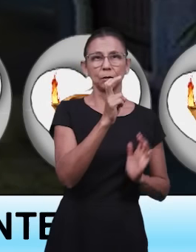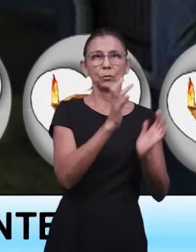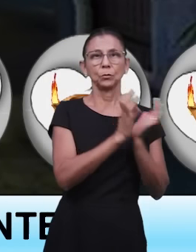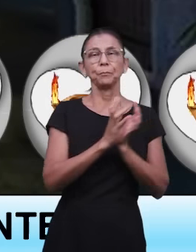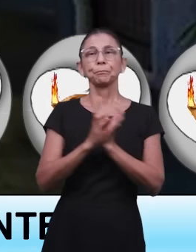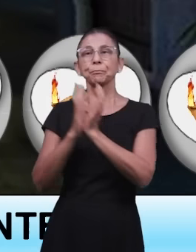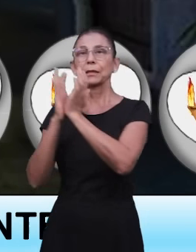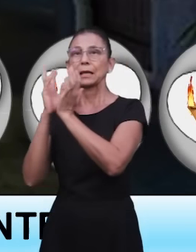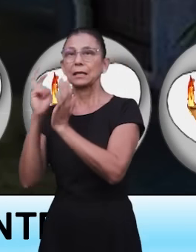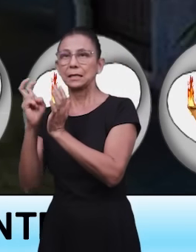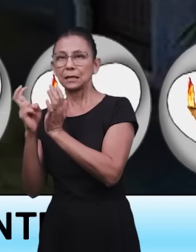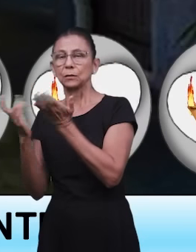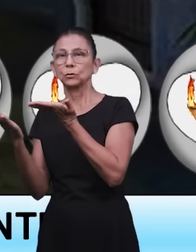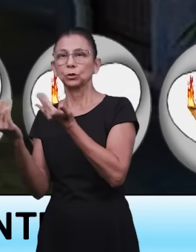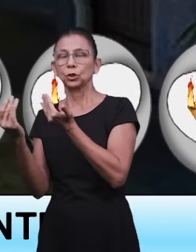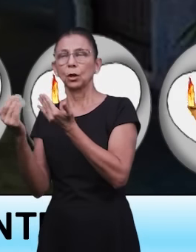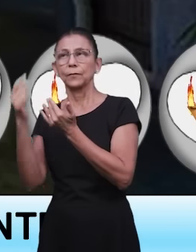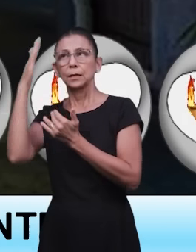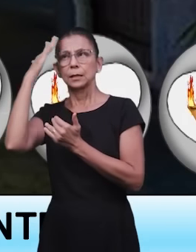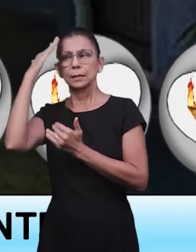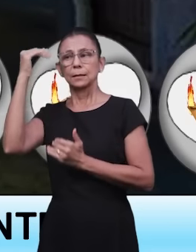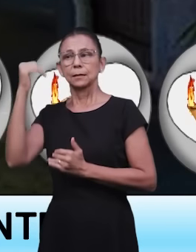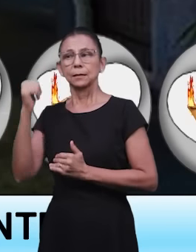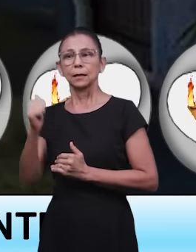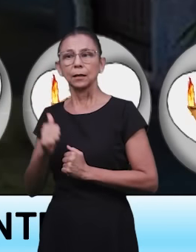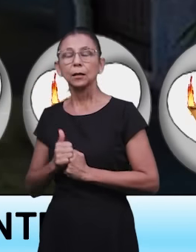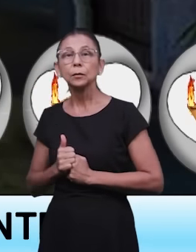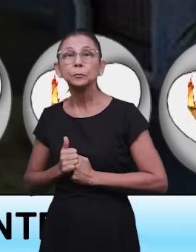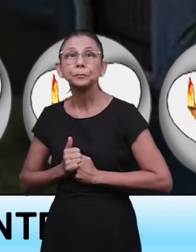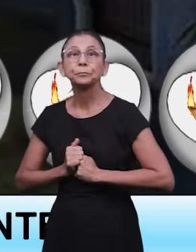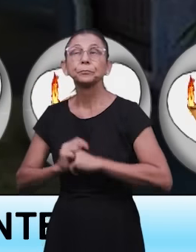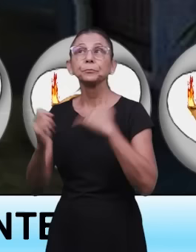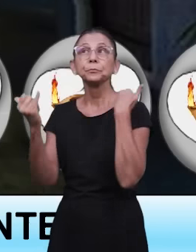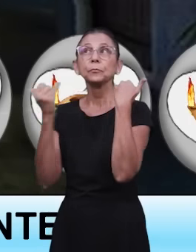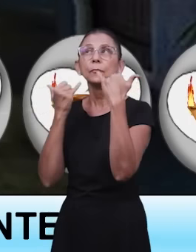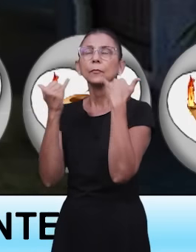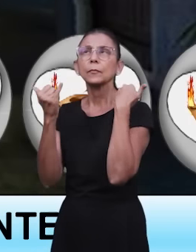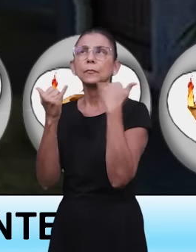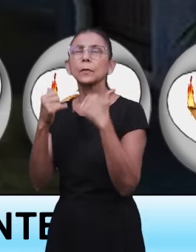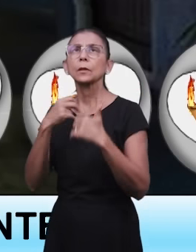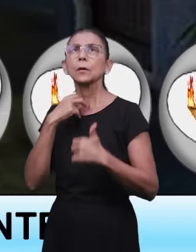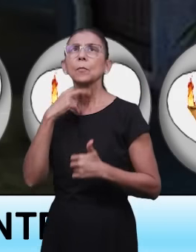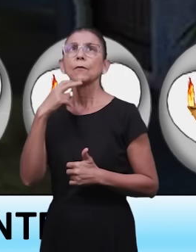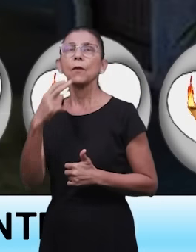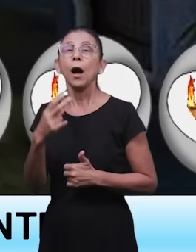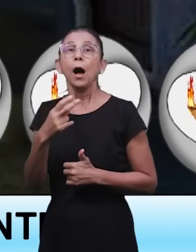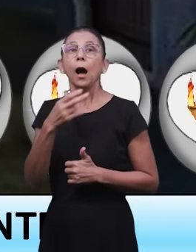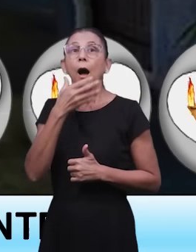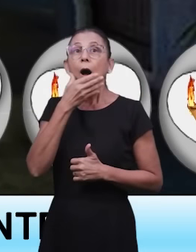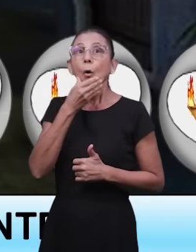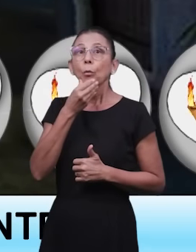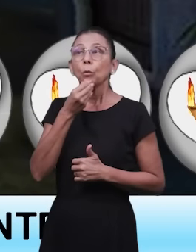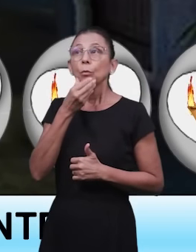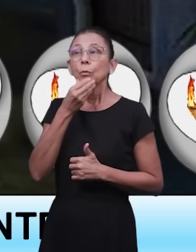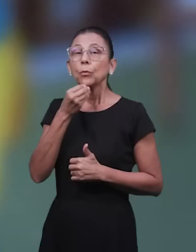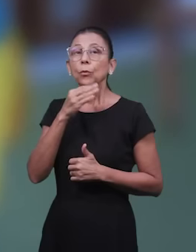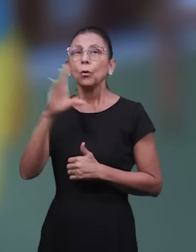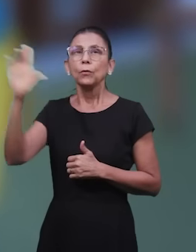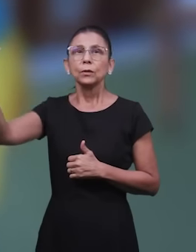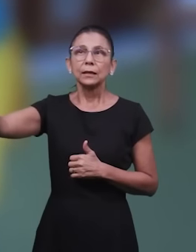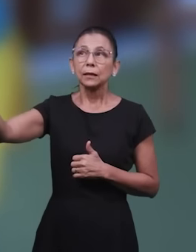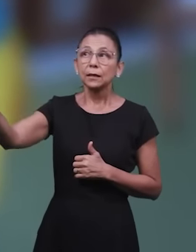jovens prudentes que, quando ouviram a voz anunciando a chegada do noivo,